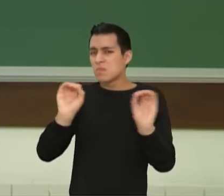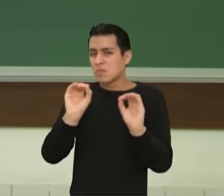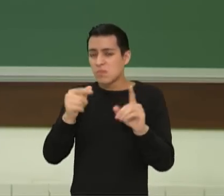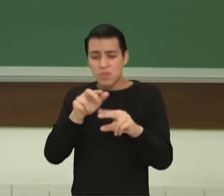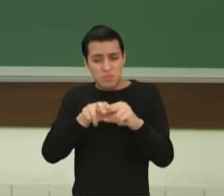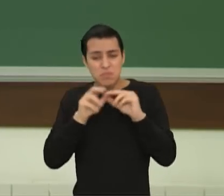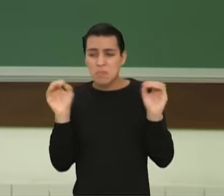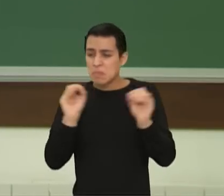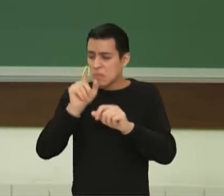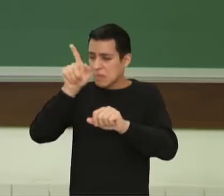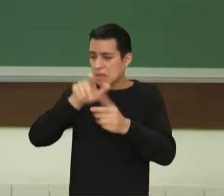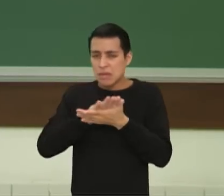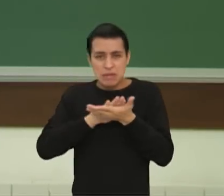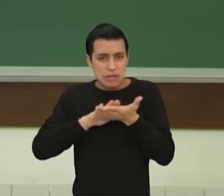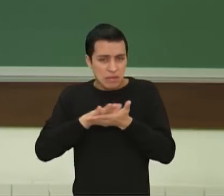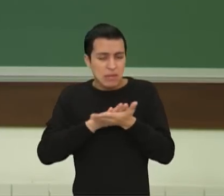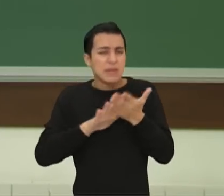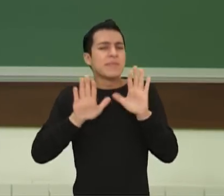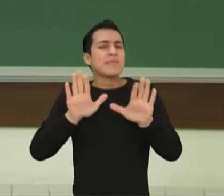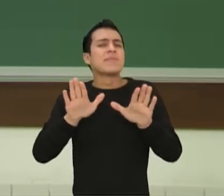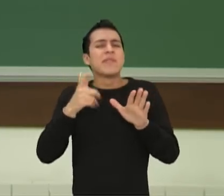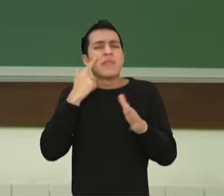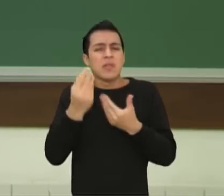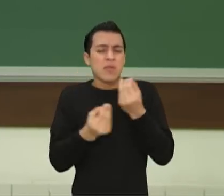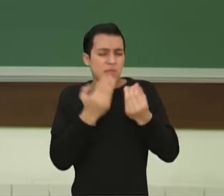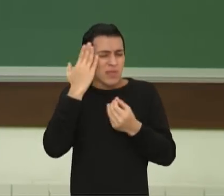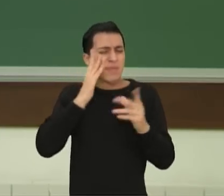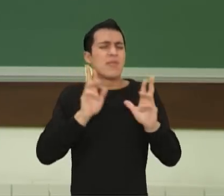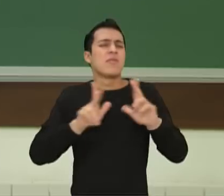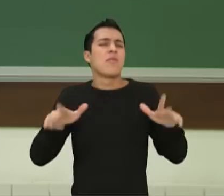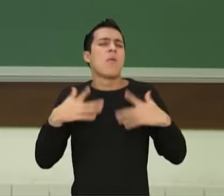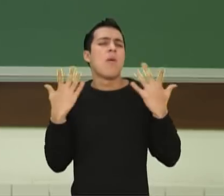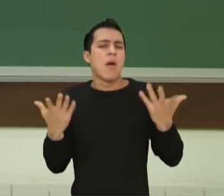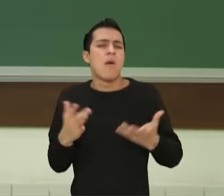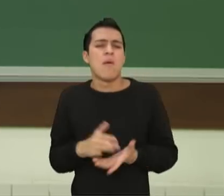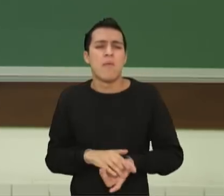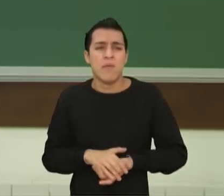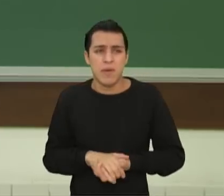a ocorrência da crase. Vamos ver como saber diferenciar.